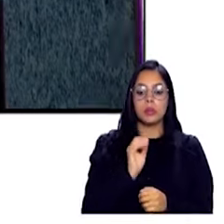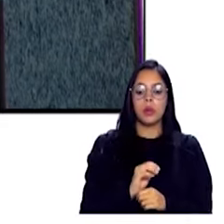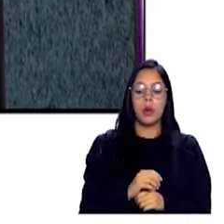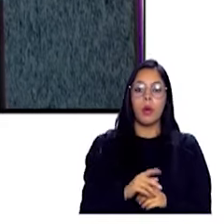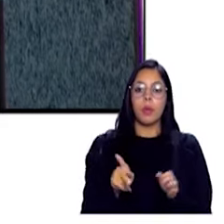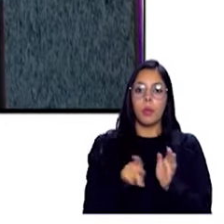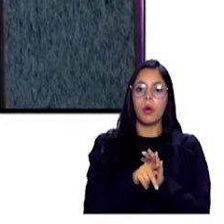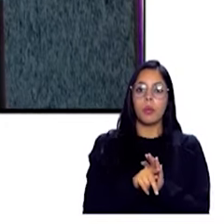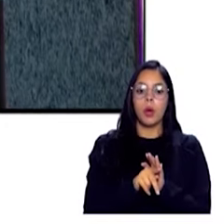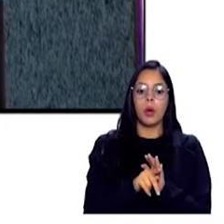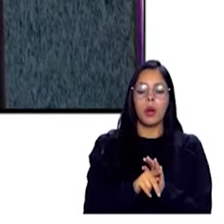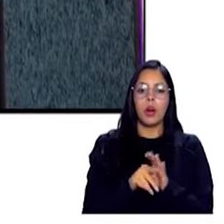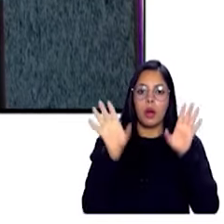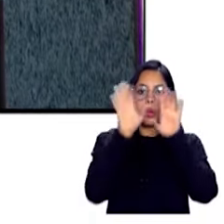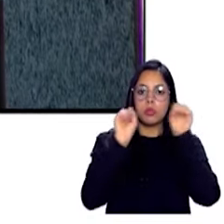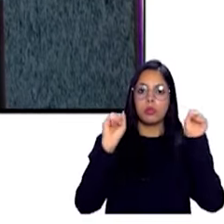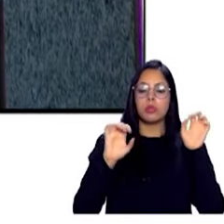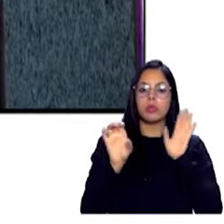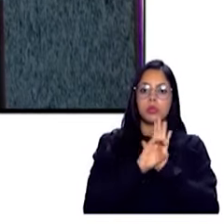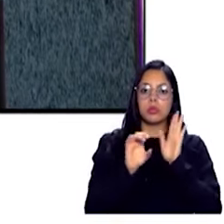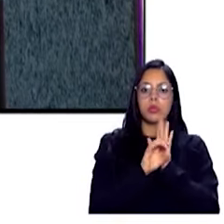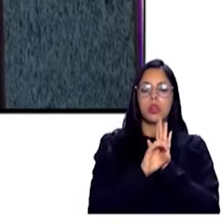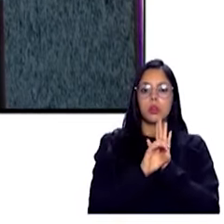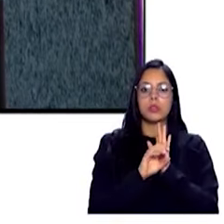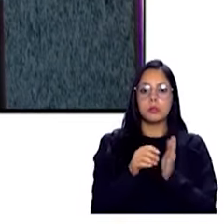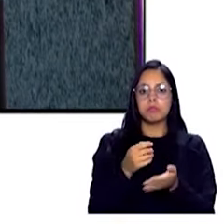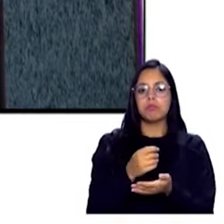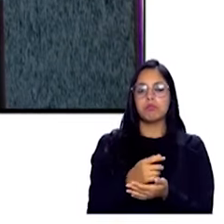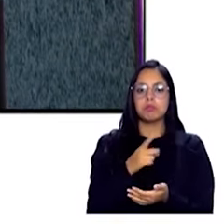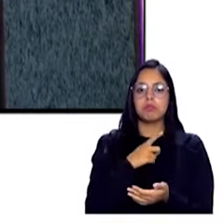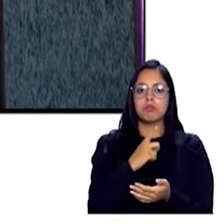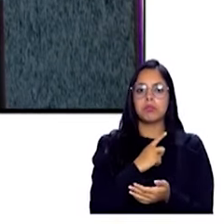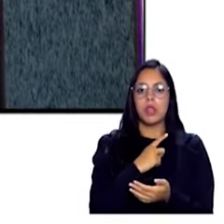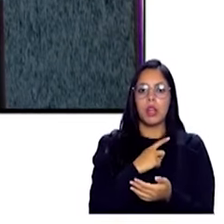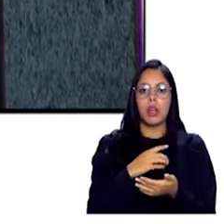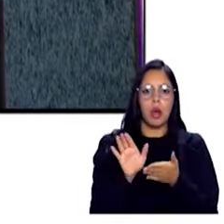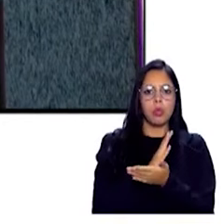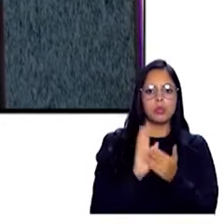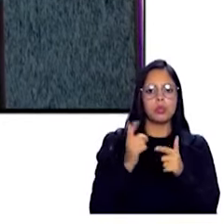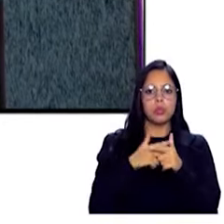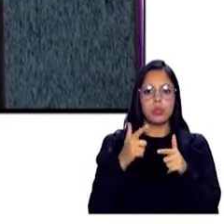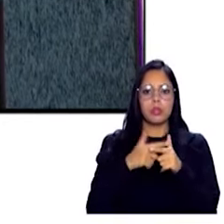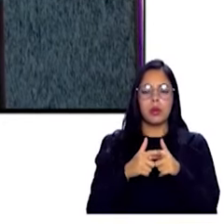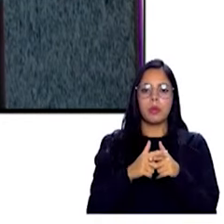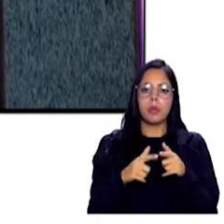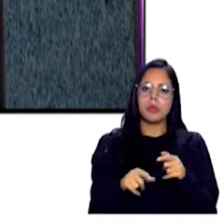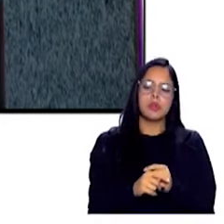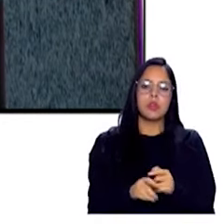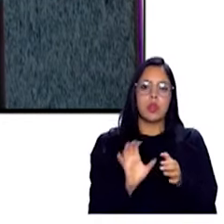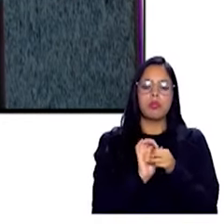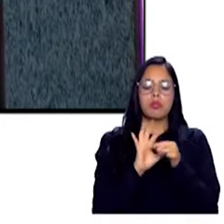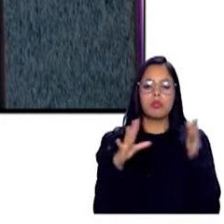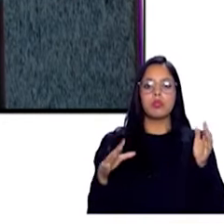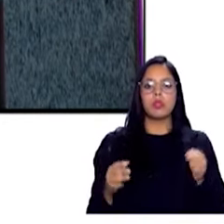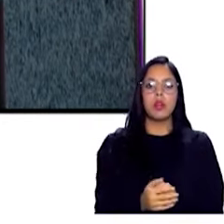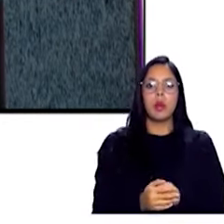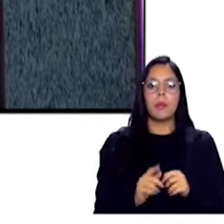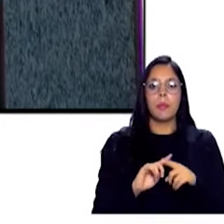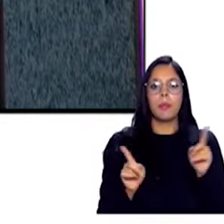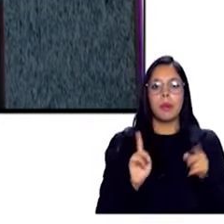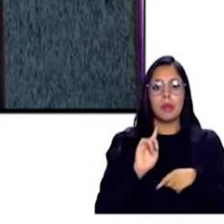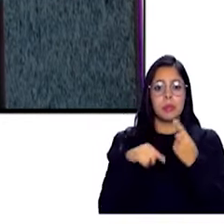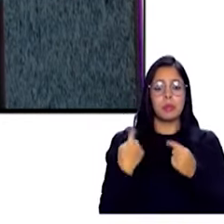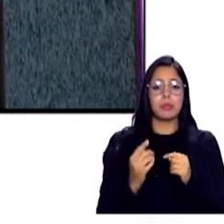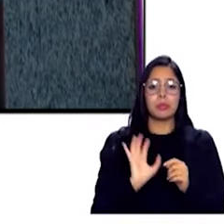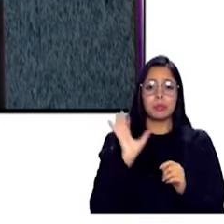constitucional tenha se livrado de um conflito com o Parlamento surgem situações de tensão entre